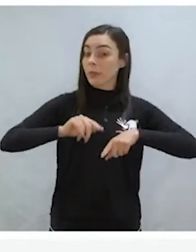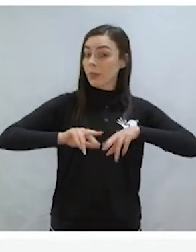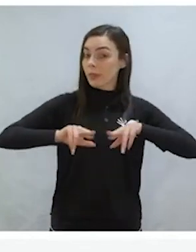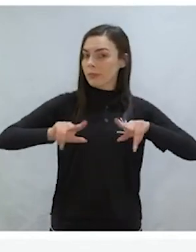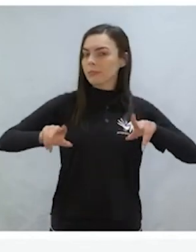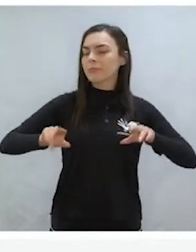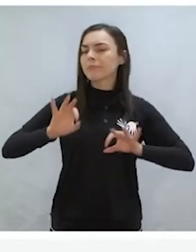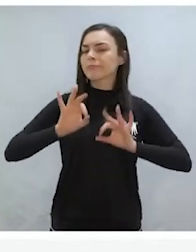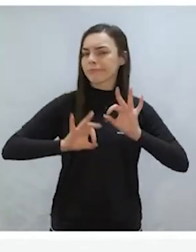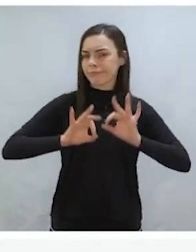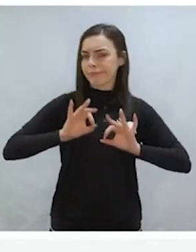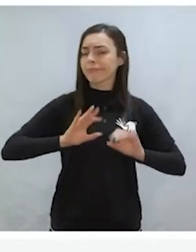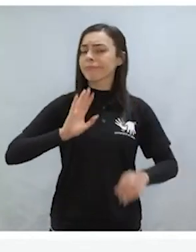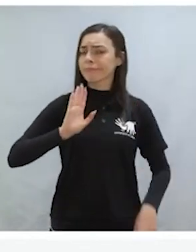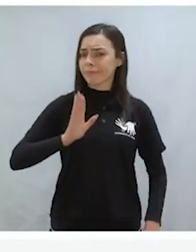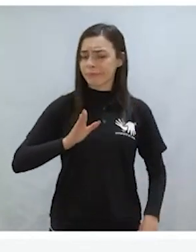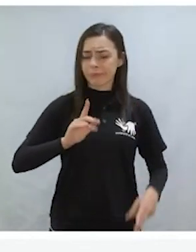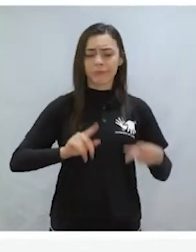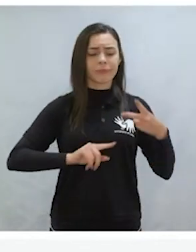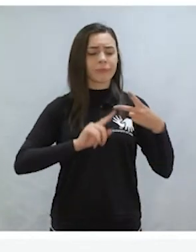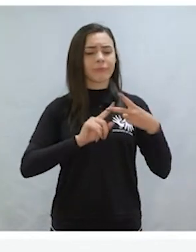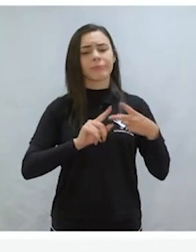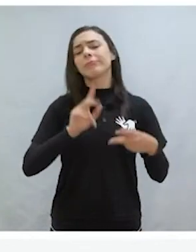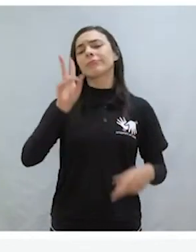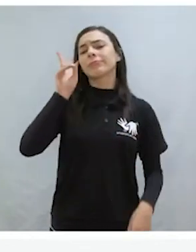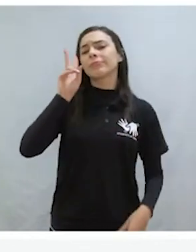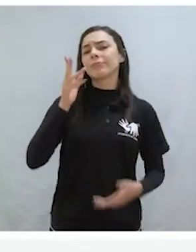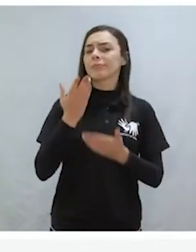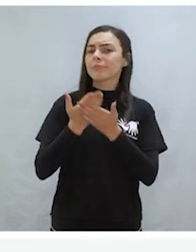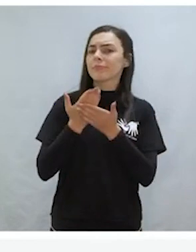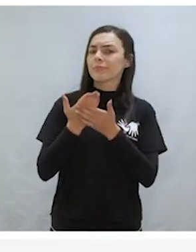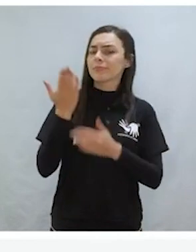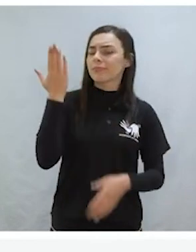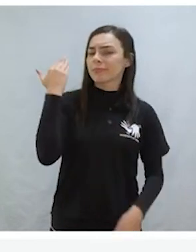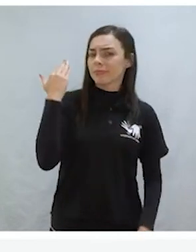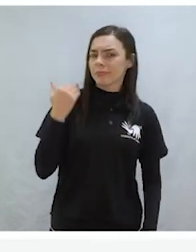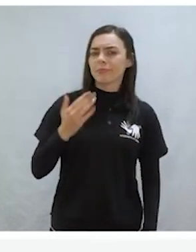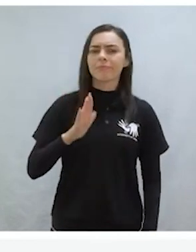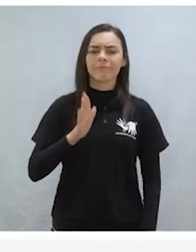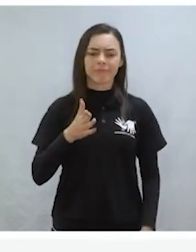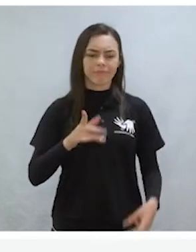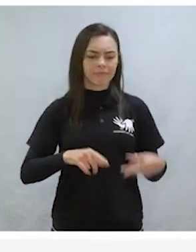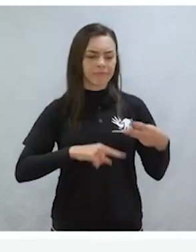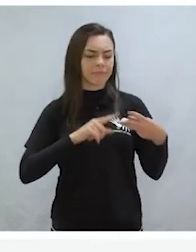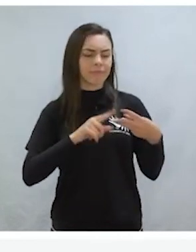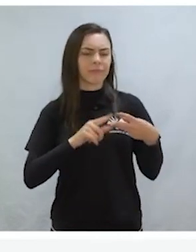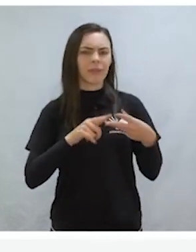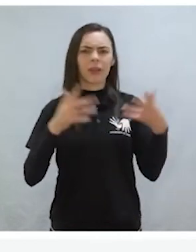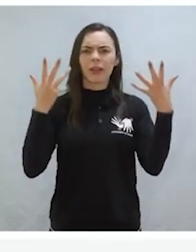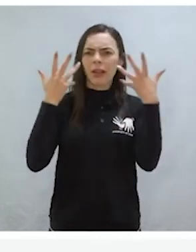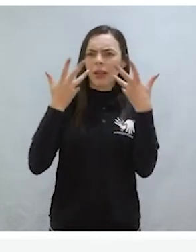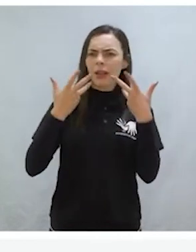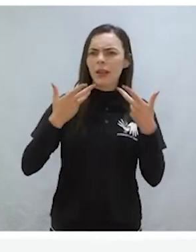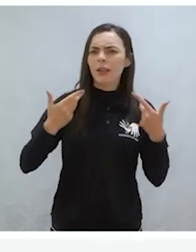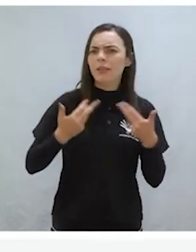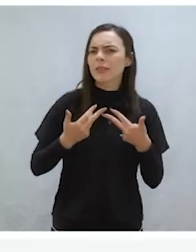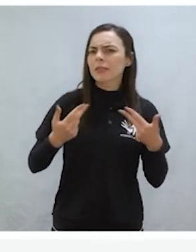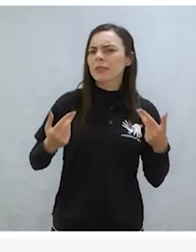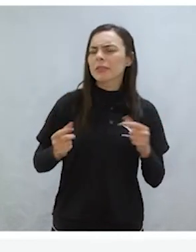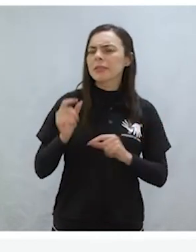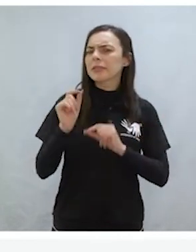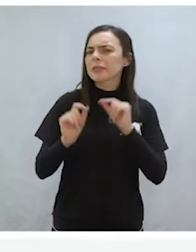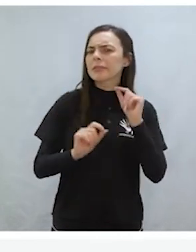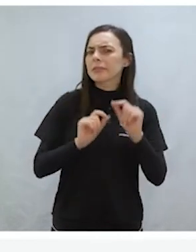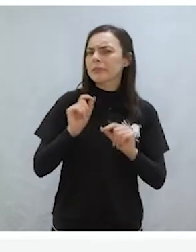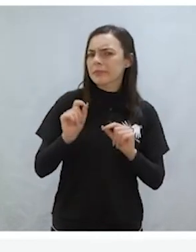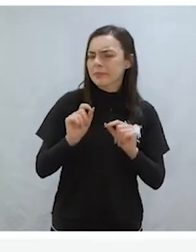os materiais. Nós recordamos a aula anterior. Nós vimos que